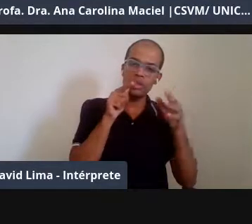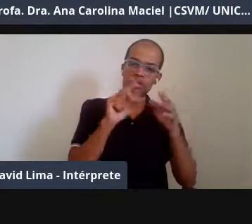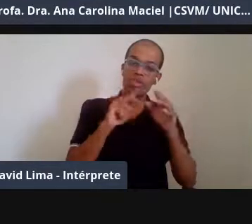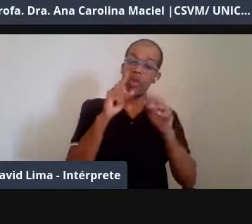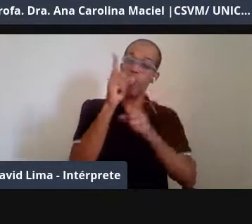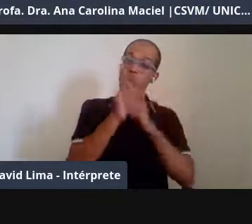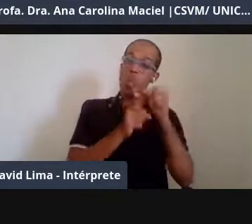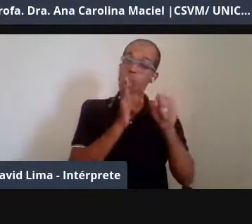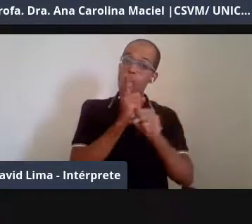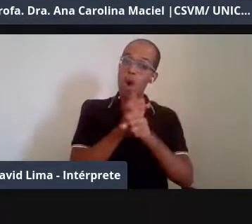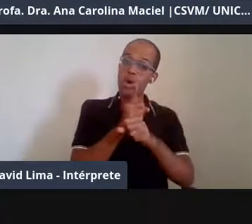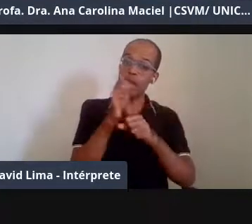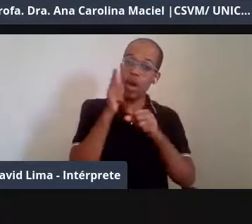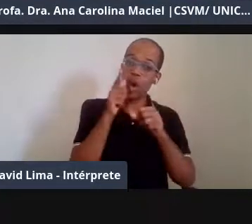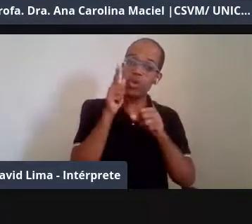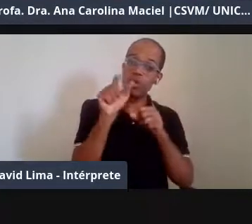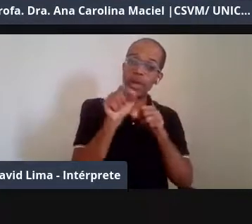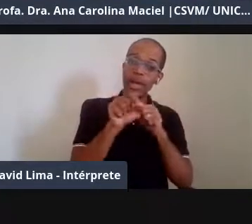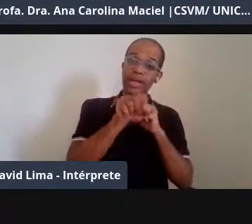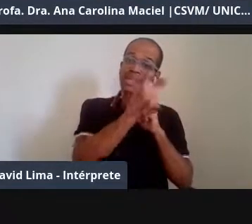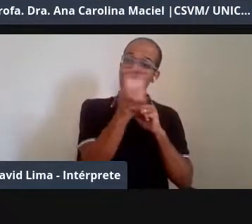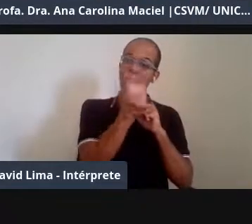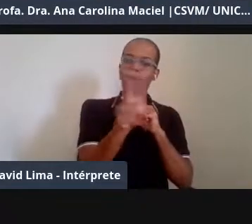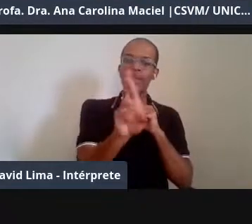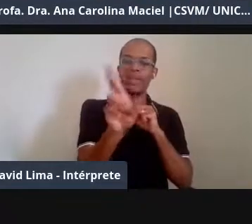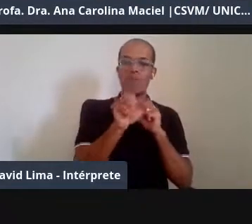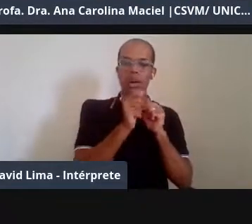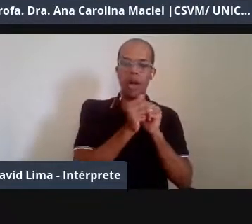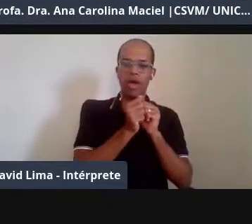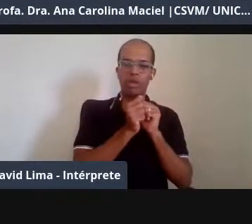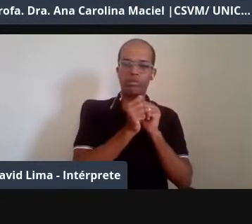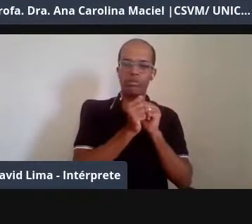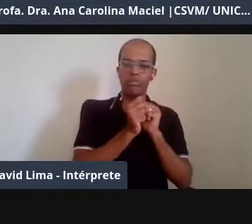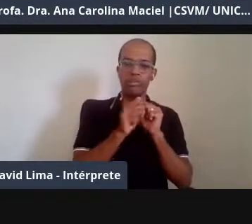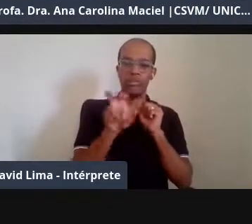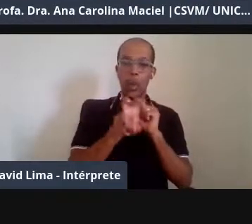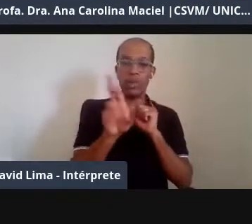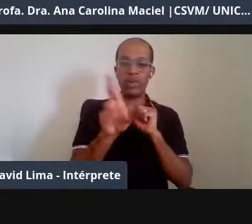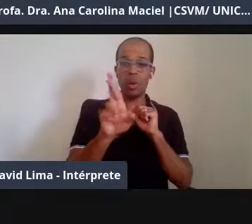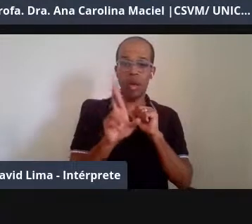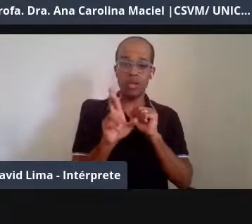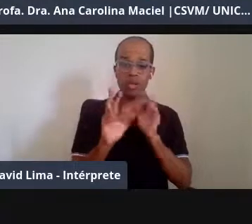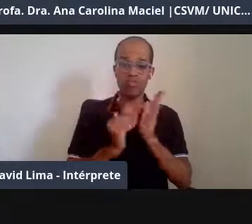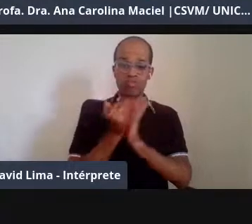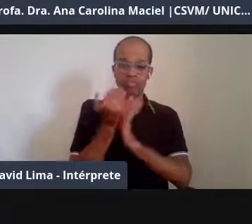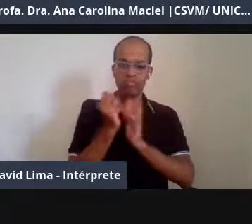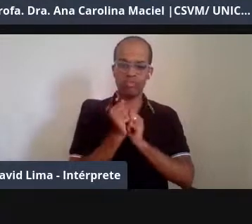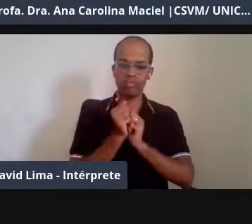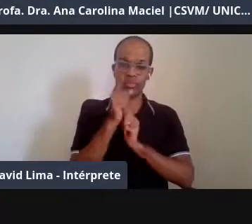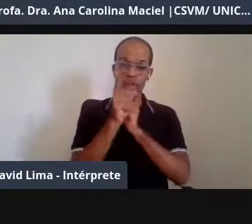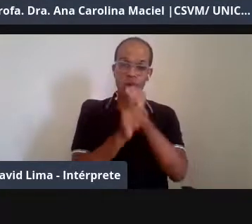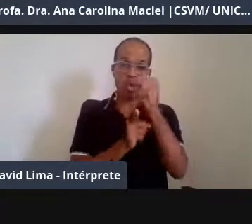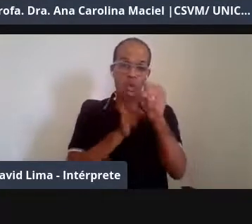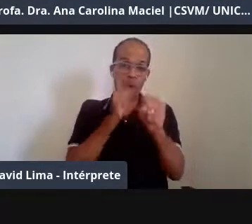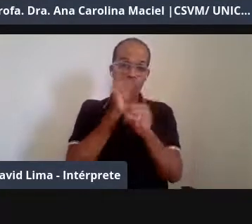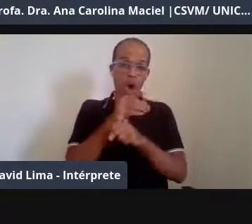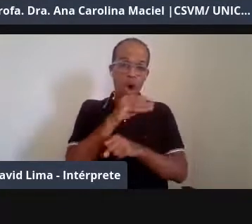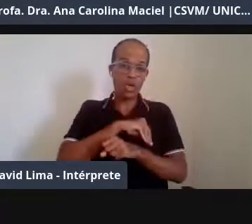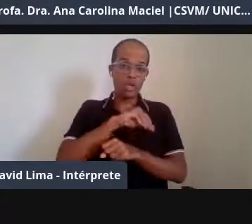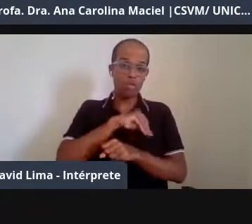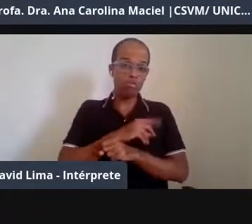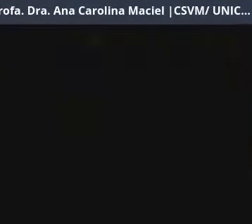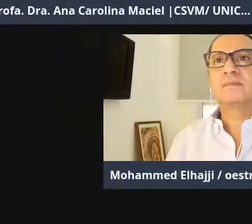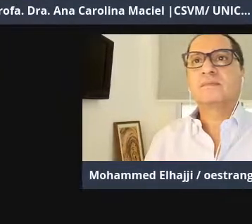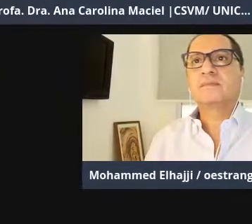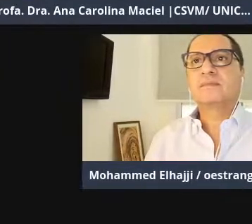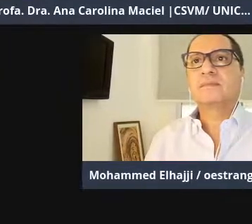ano, R$ 55,00, que não é nem o correspondente à inflação. Cara, ficou um ano ganhando o salário mínimo, e na